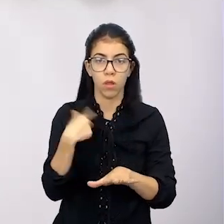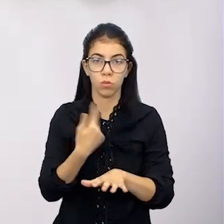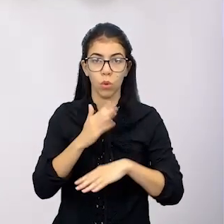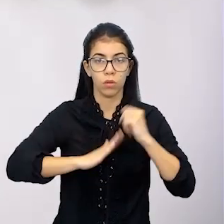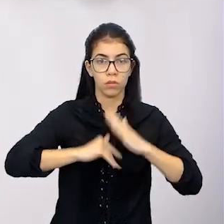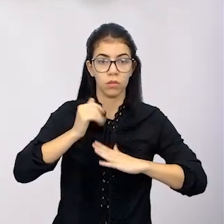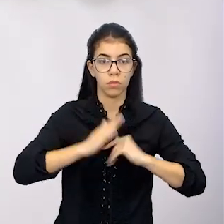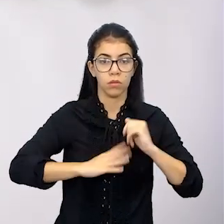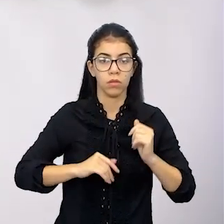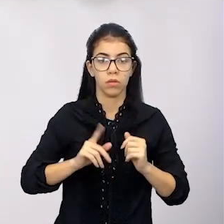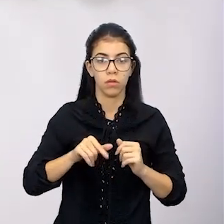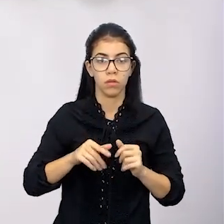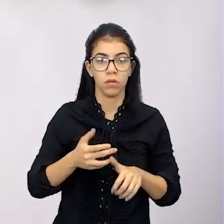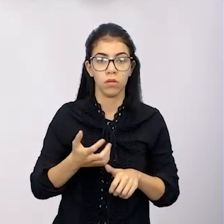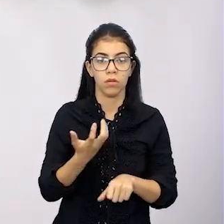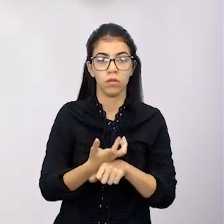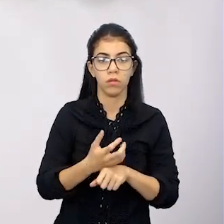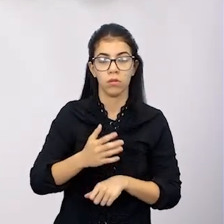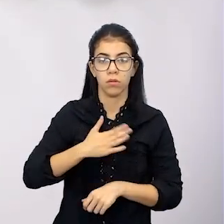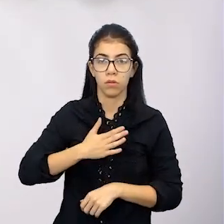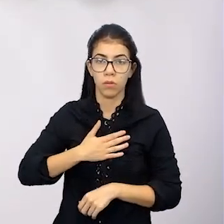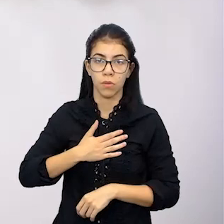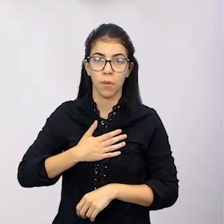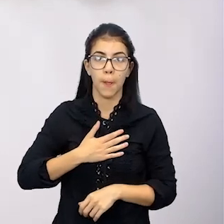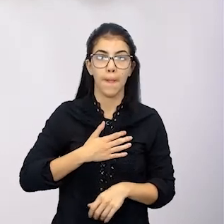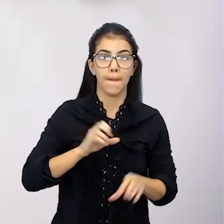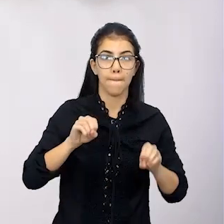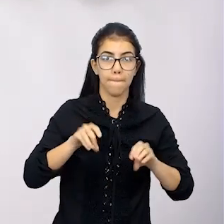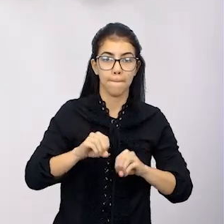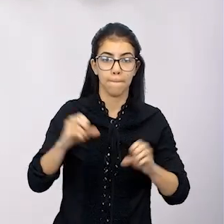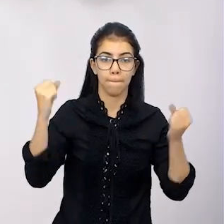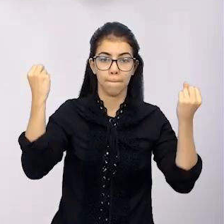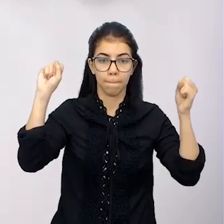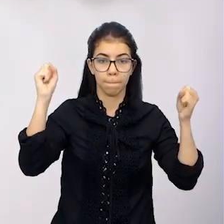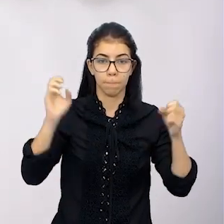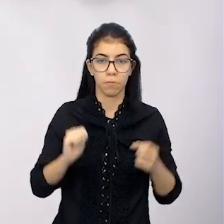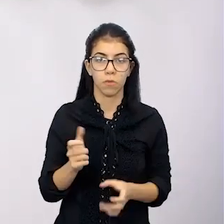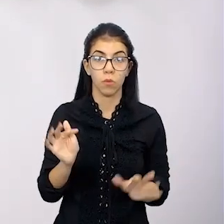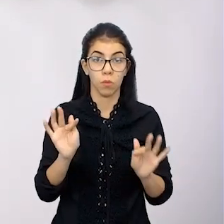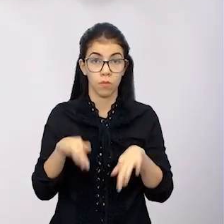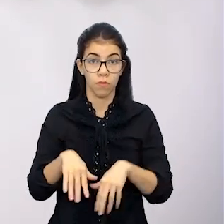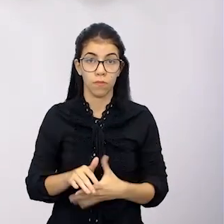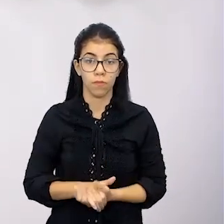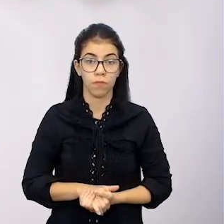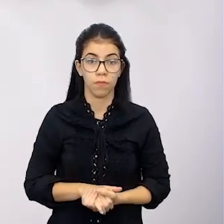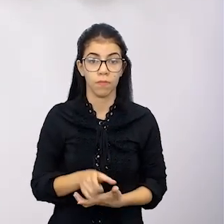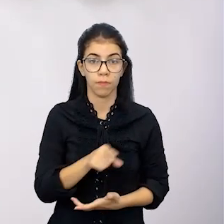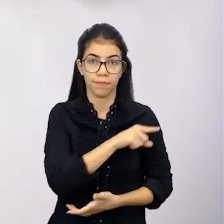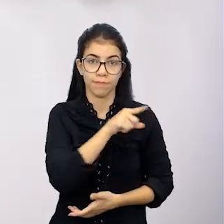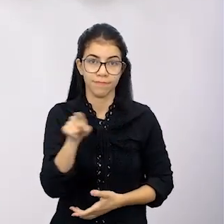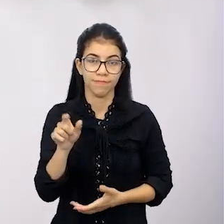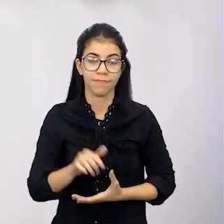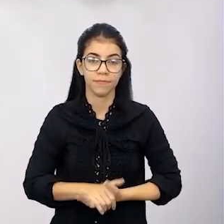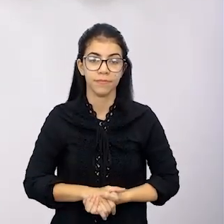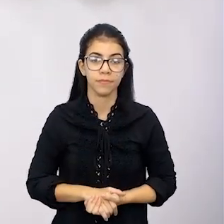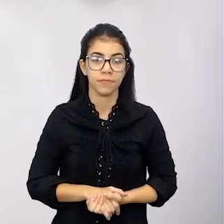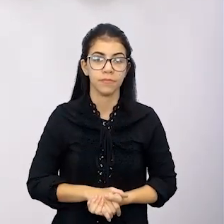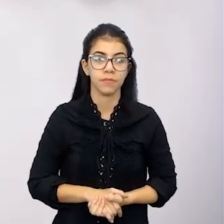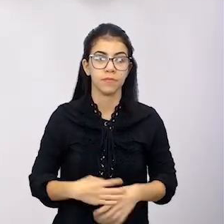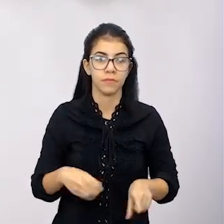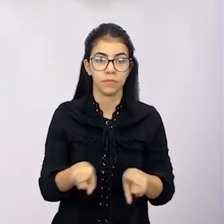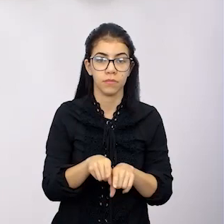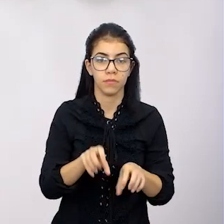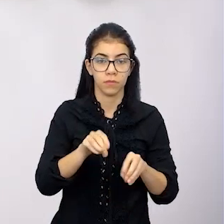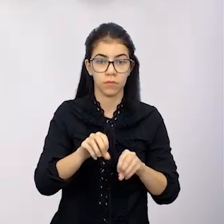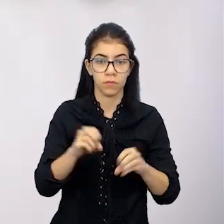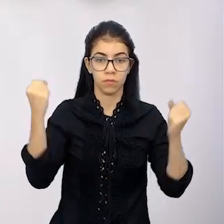exatamente isso. Eu puxei para a educação física, que é minha disciplina, né? A Vivi tá aqui com a gente, ela vai apresentar no final, nós vamos apresentar a Vivi no final, né, para vocês. Tá? E também a de